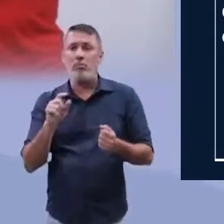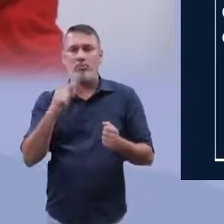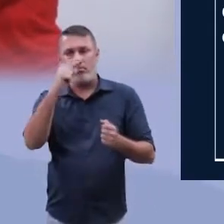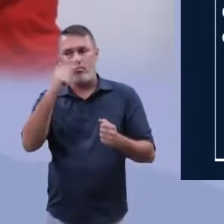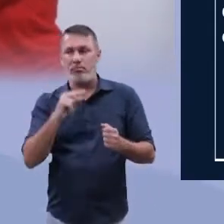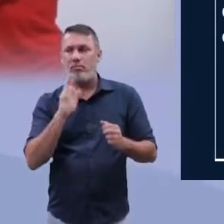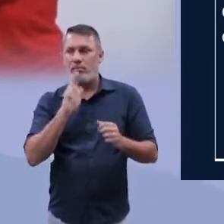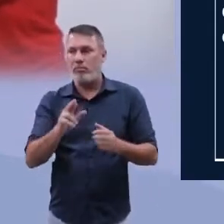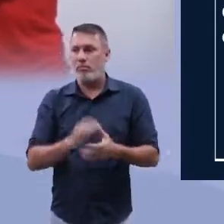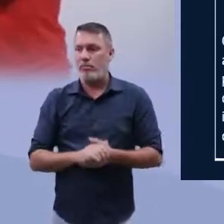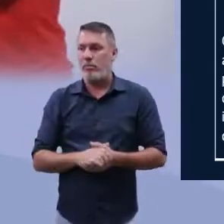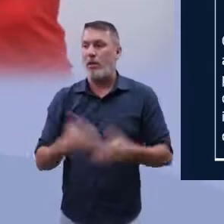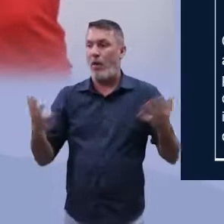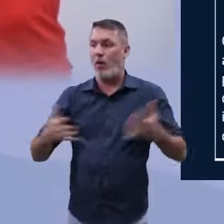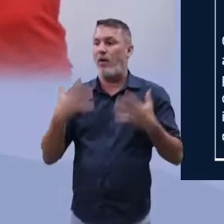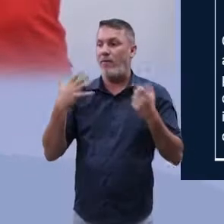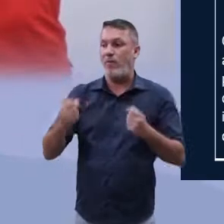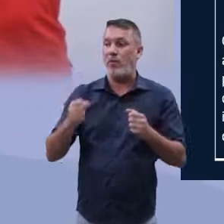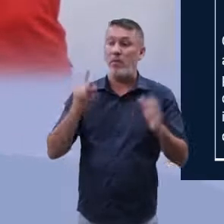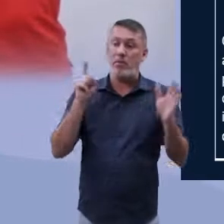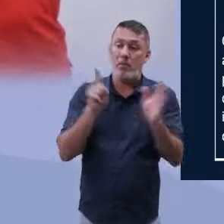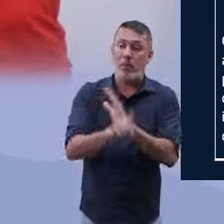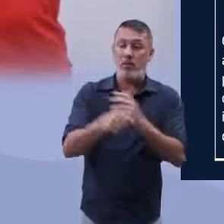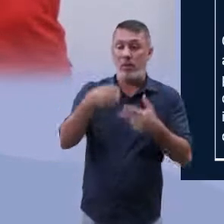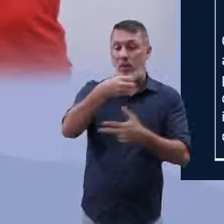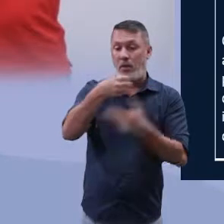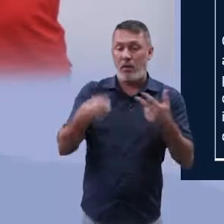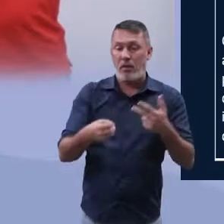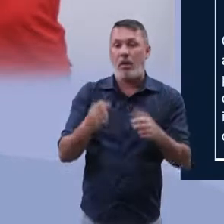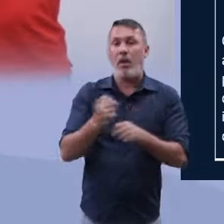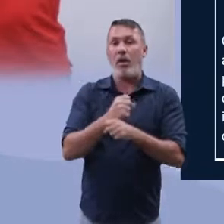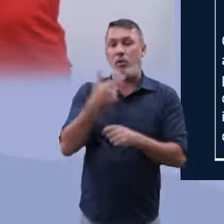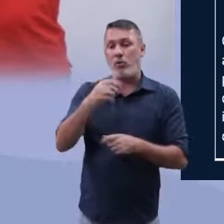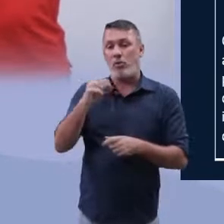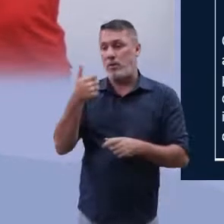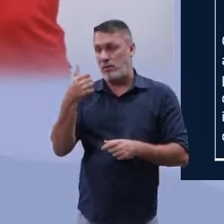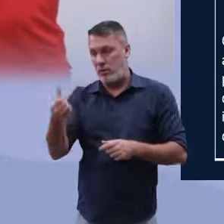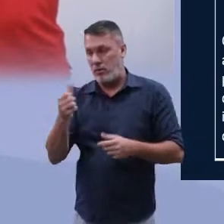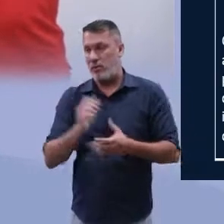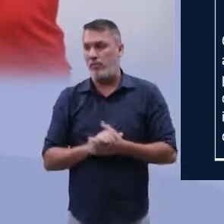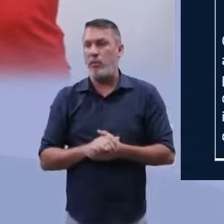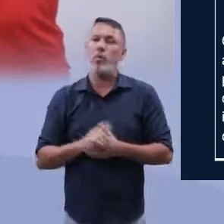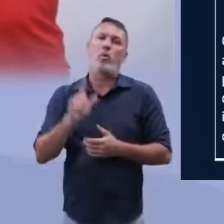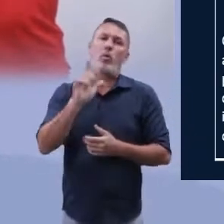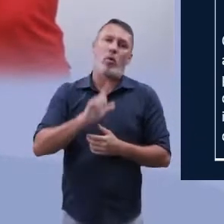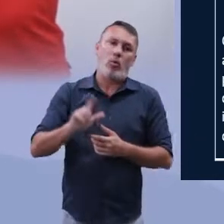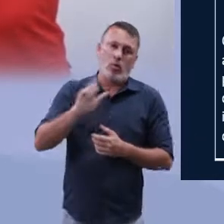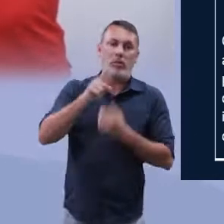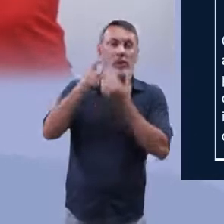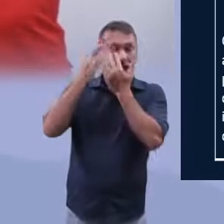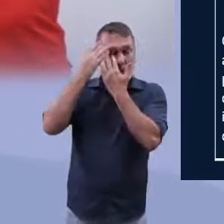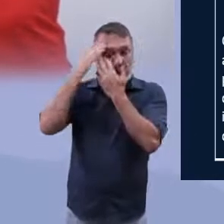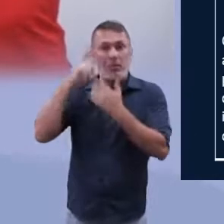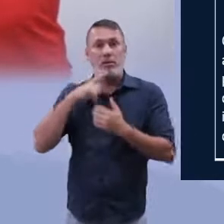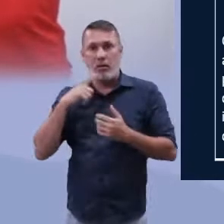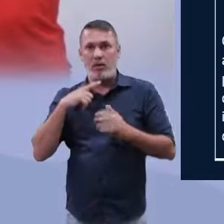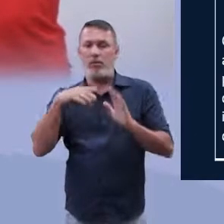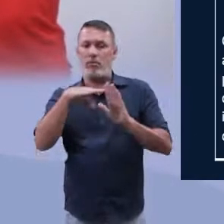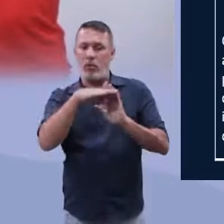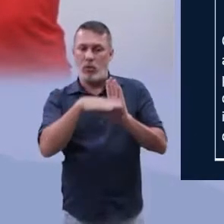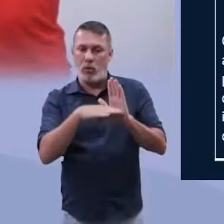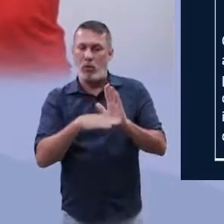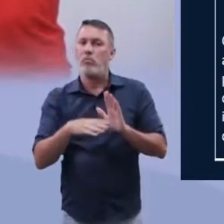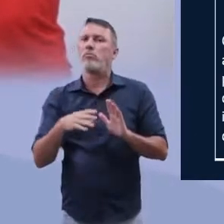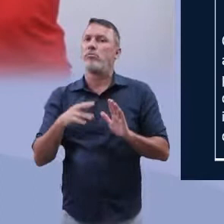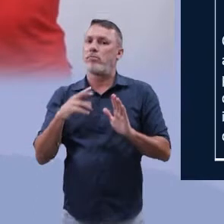wish you could come with me. E vamos para a nossa questão Enem. Tá aí, Enem de 2016. Claro, você vai seguir